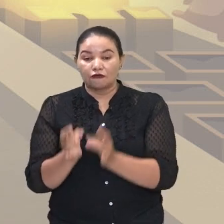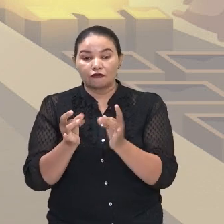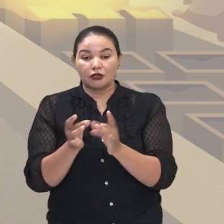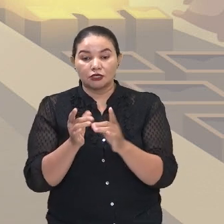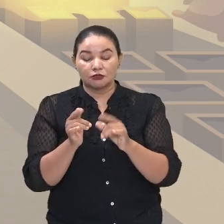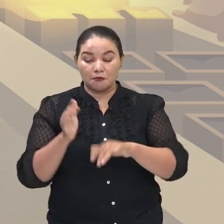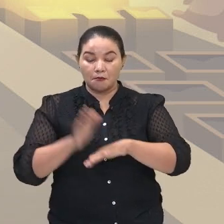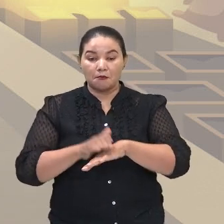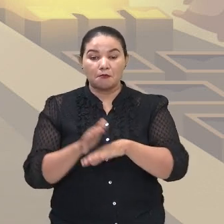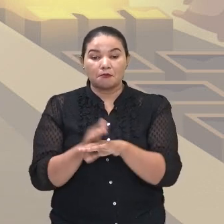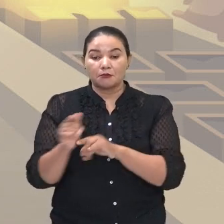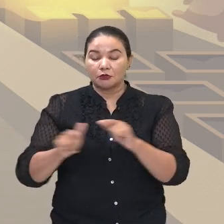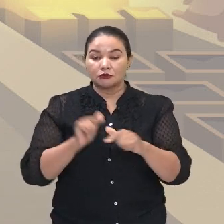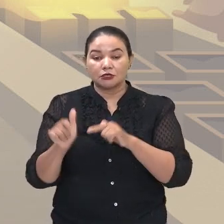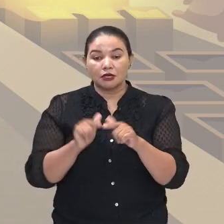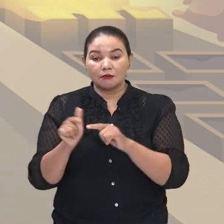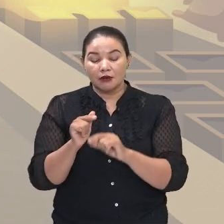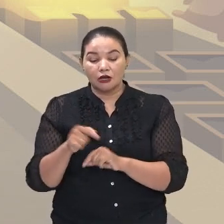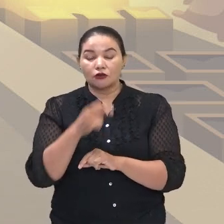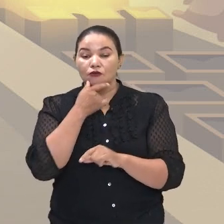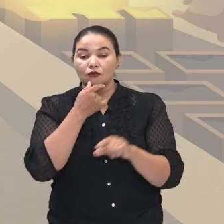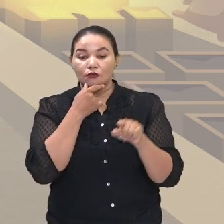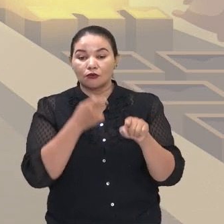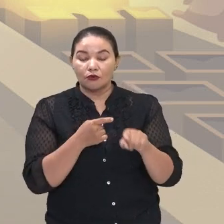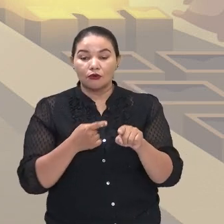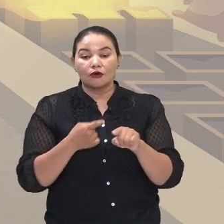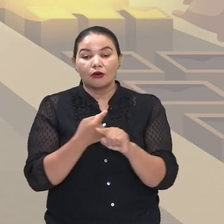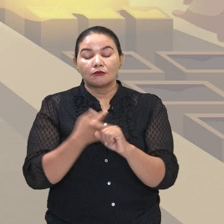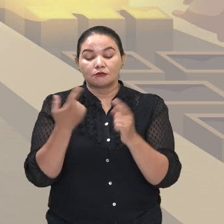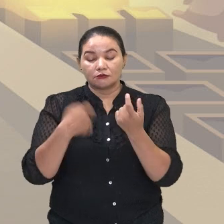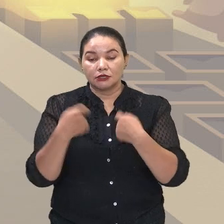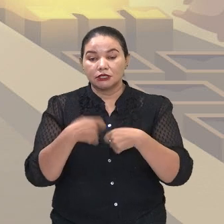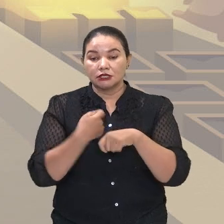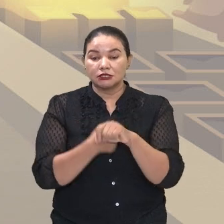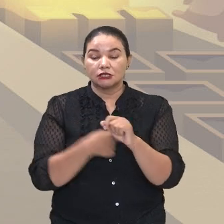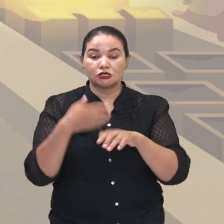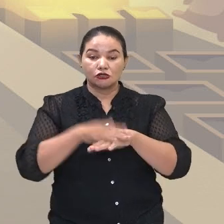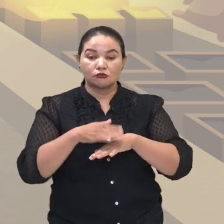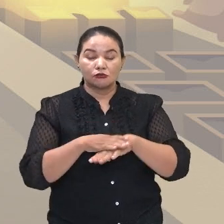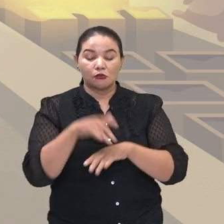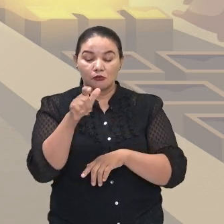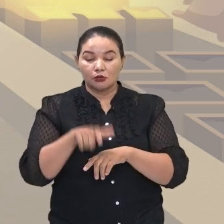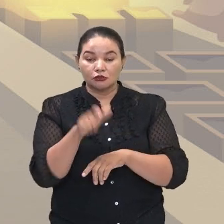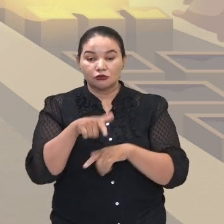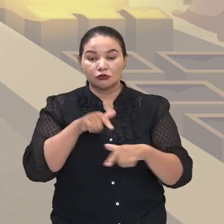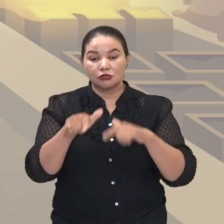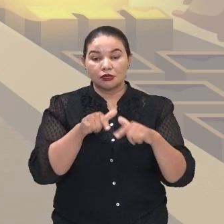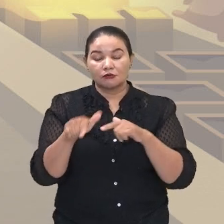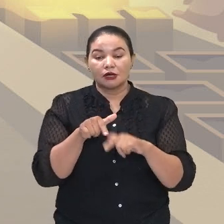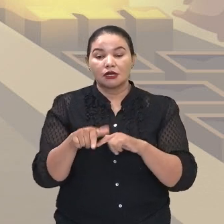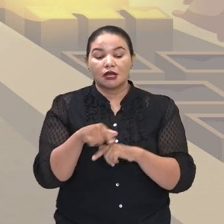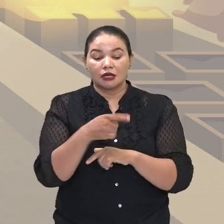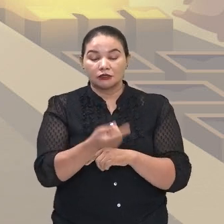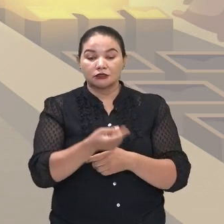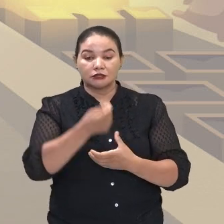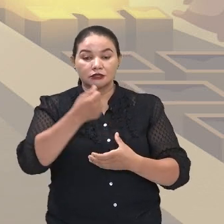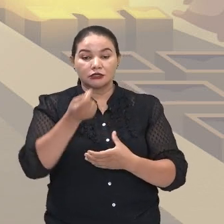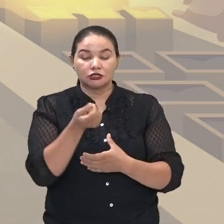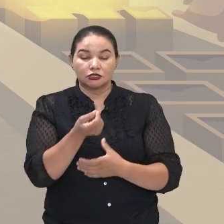trabalho para o burguês, onde ali ele vai trabalhar e tirar o seu sustento e vai